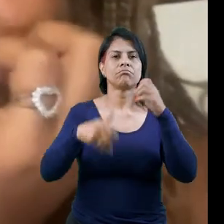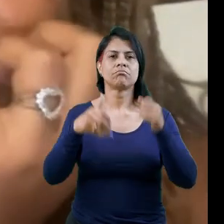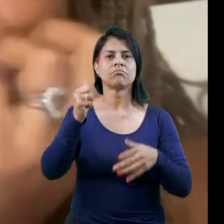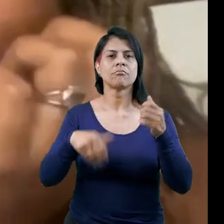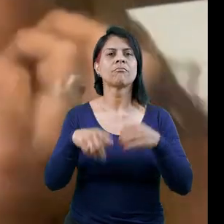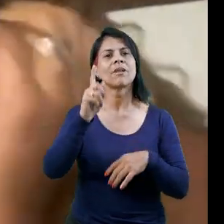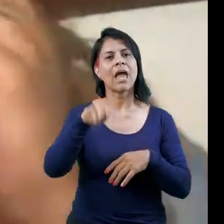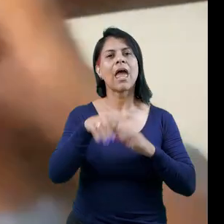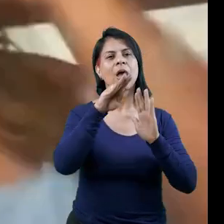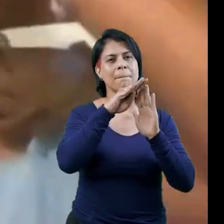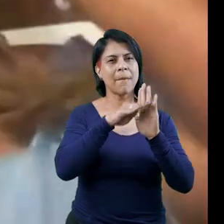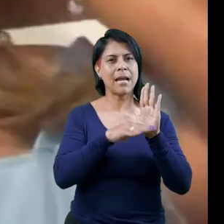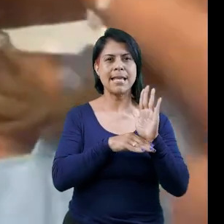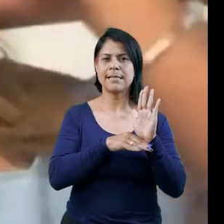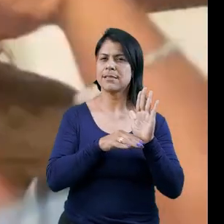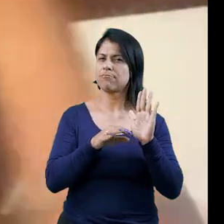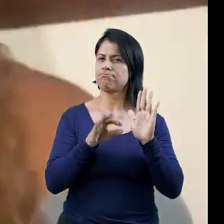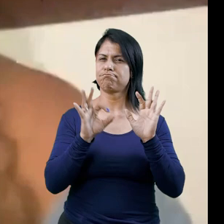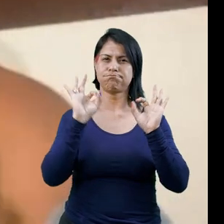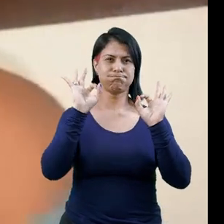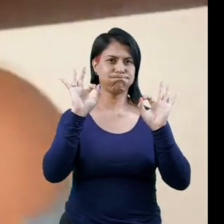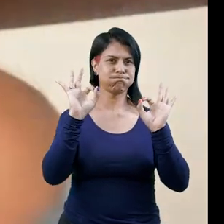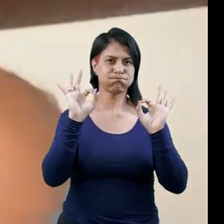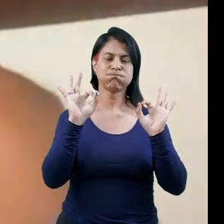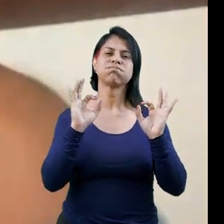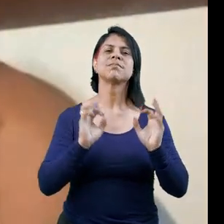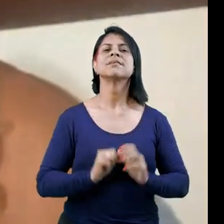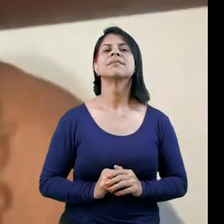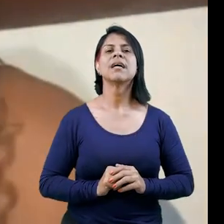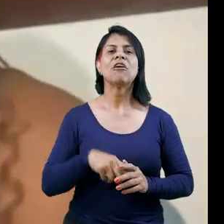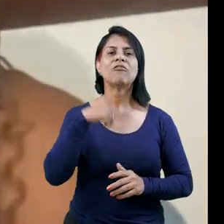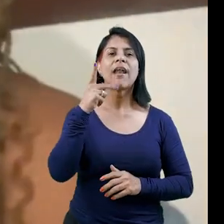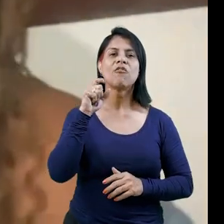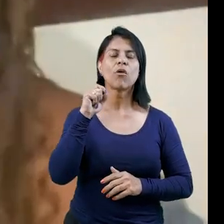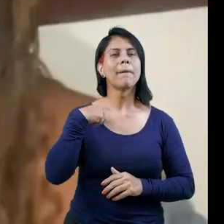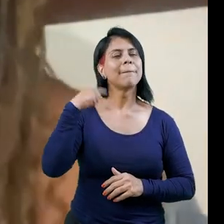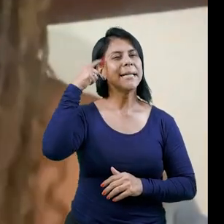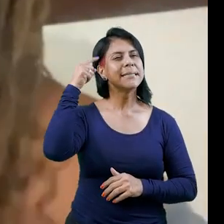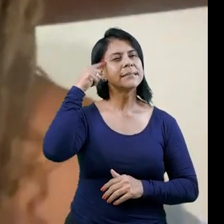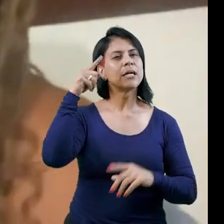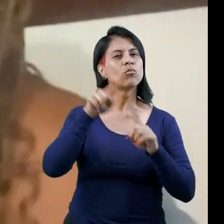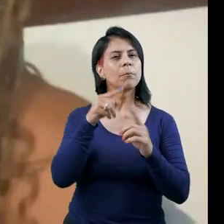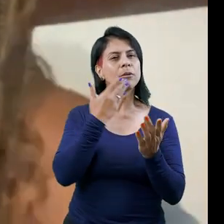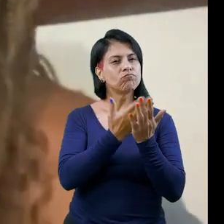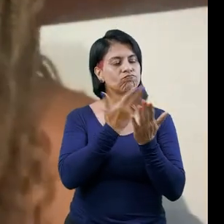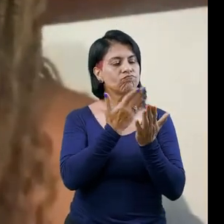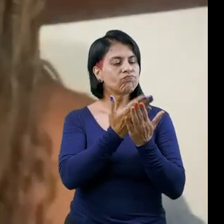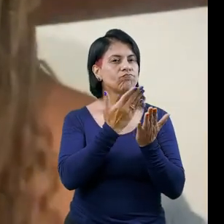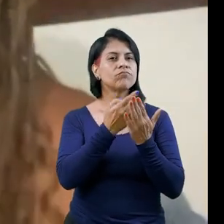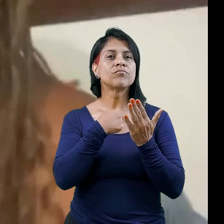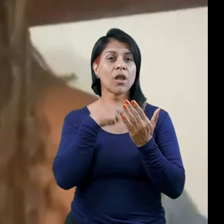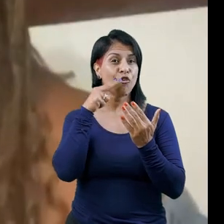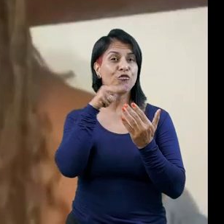Mona, uma lista babadeira. Fiquei, assim, pensando, estudando, vi muito no